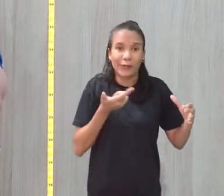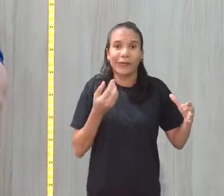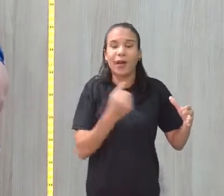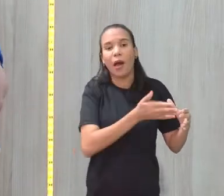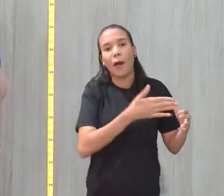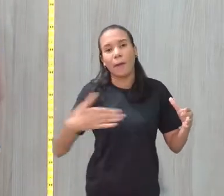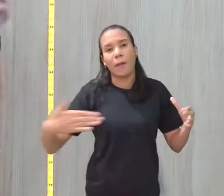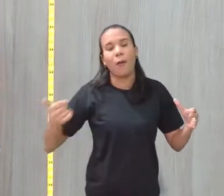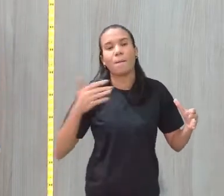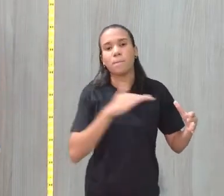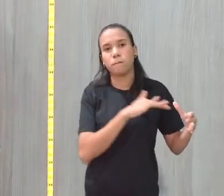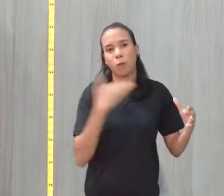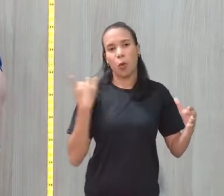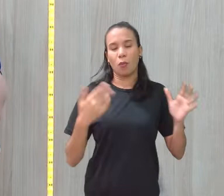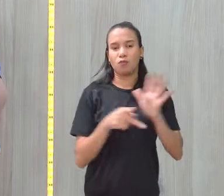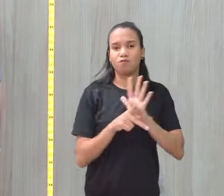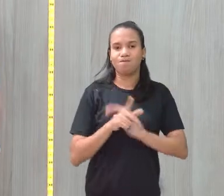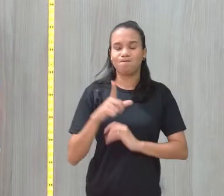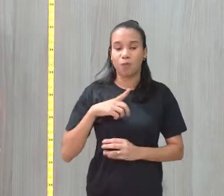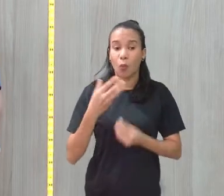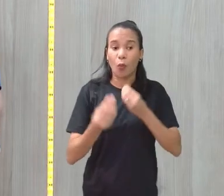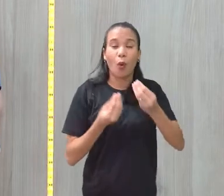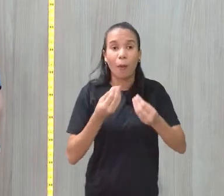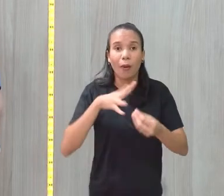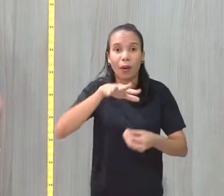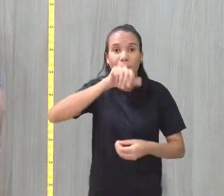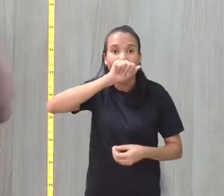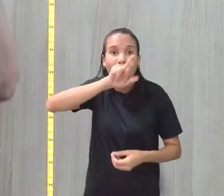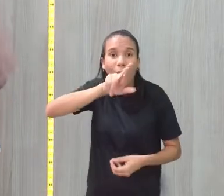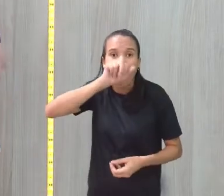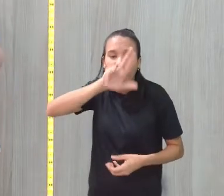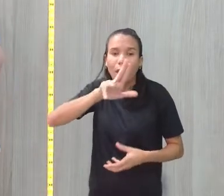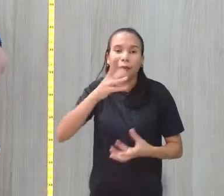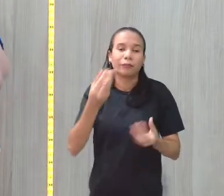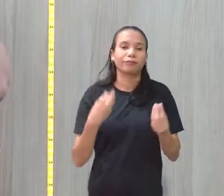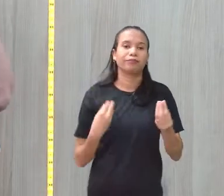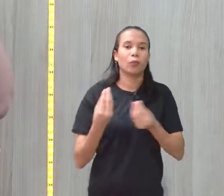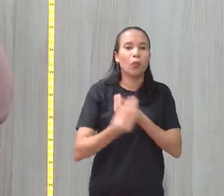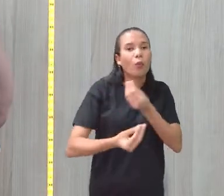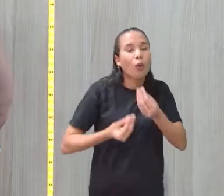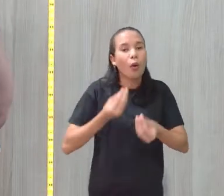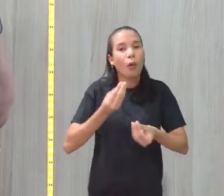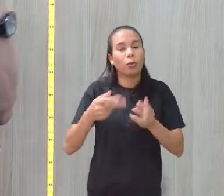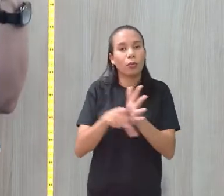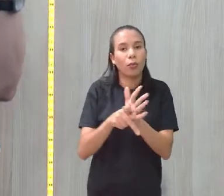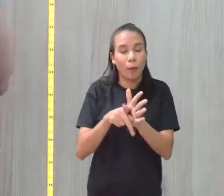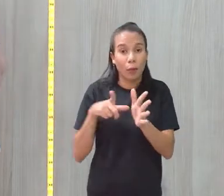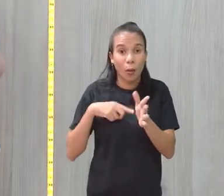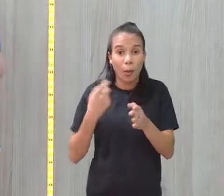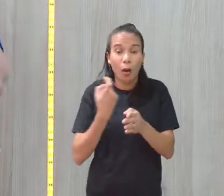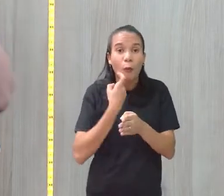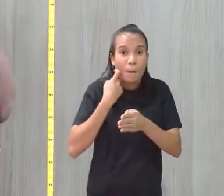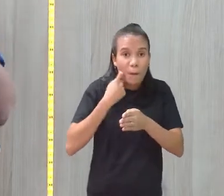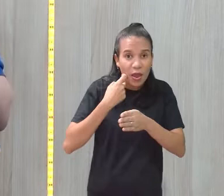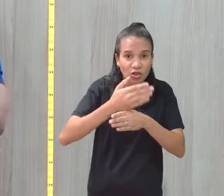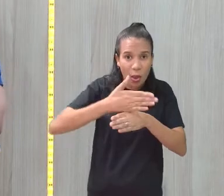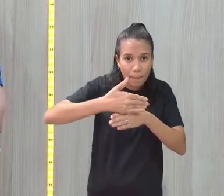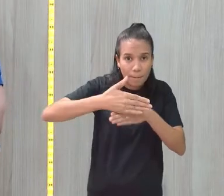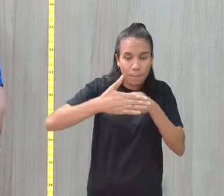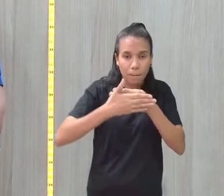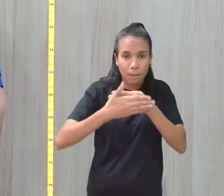que o peixe consiga buscar esse oxigênio dentro d'água, passando pelas suas brânquias, né? Pela sua